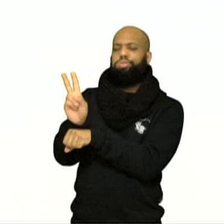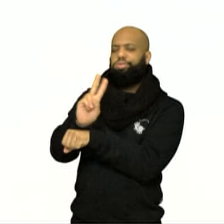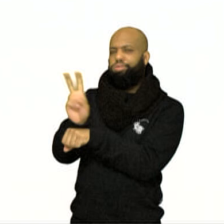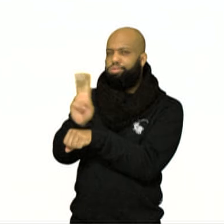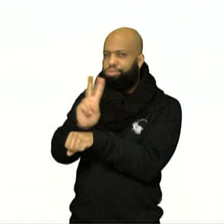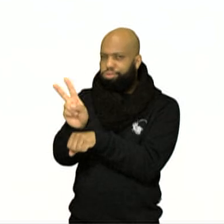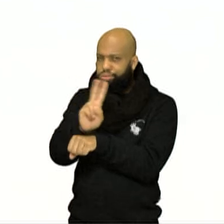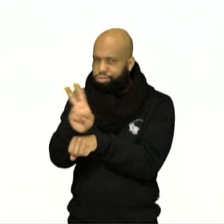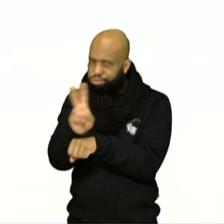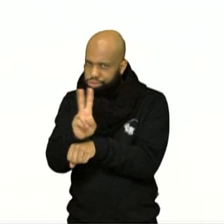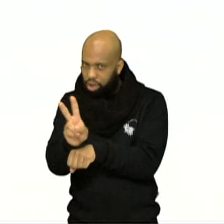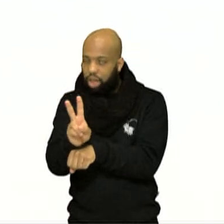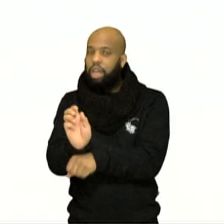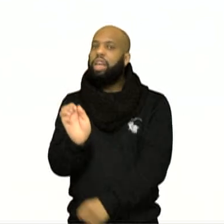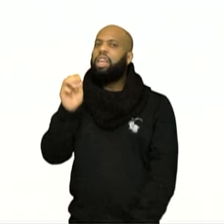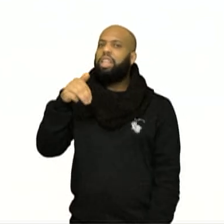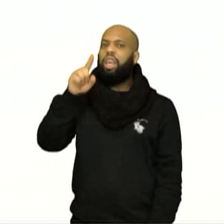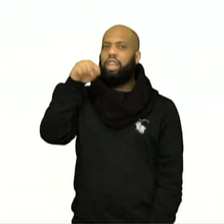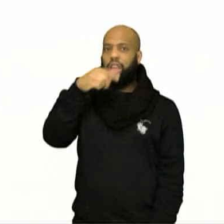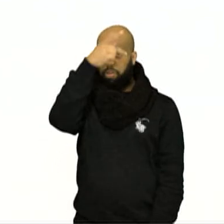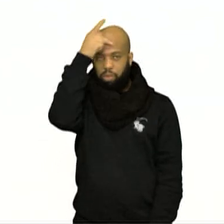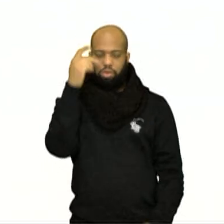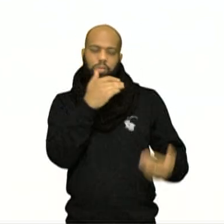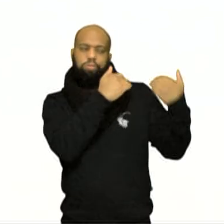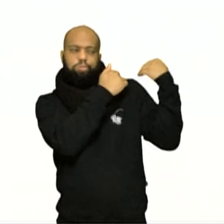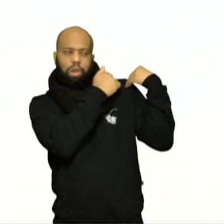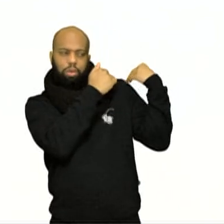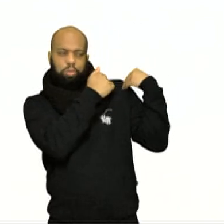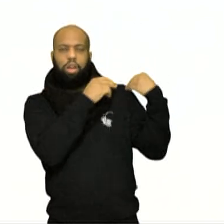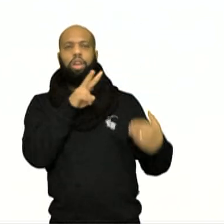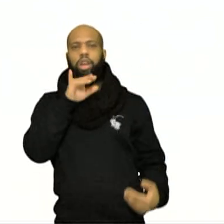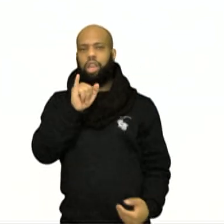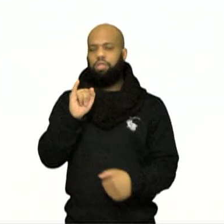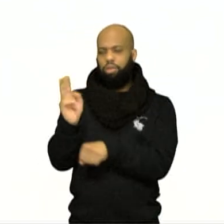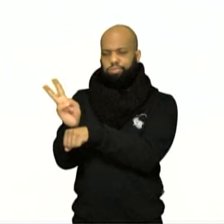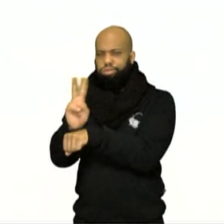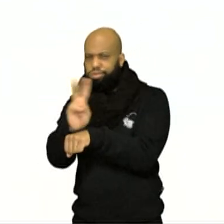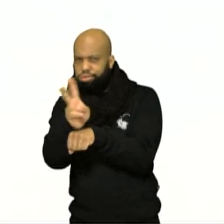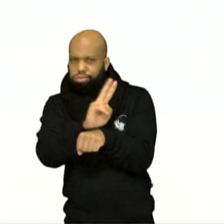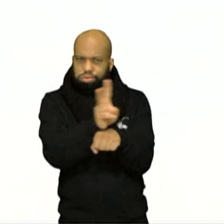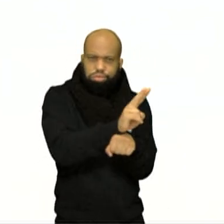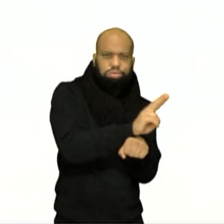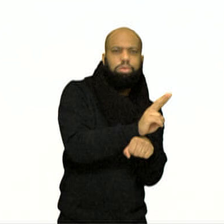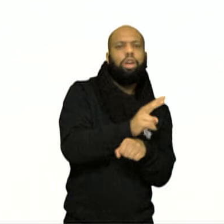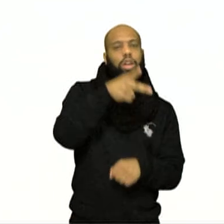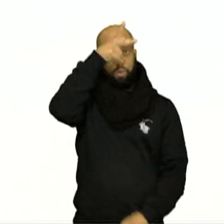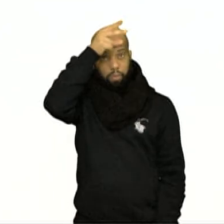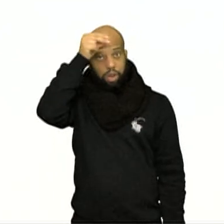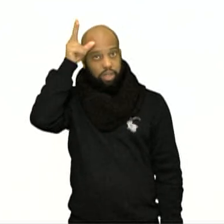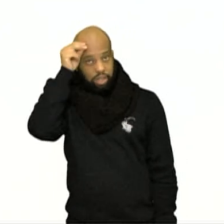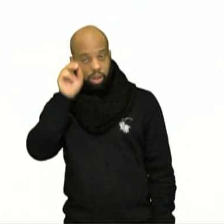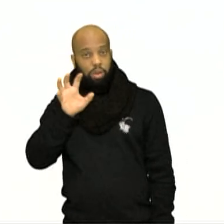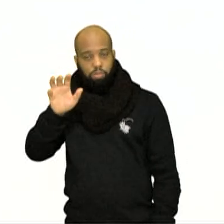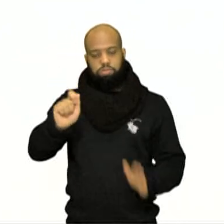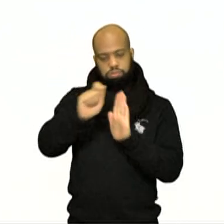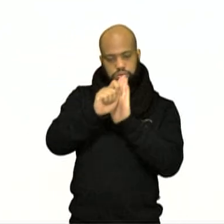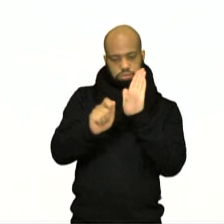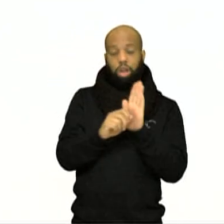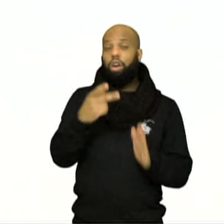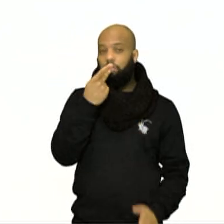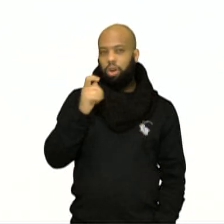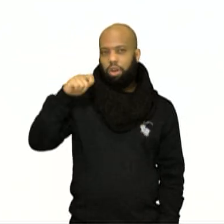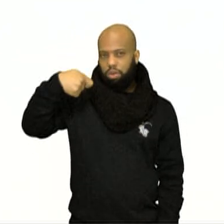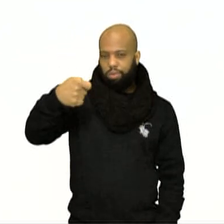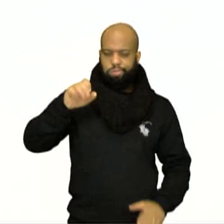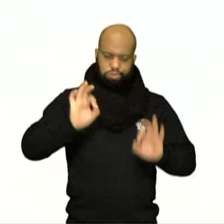do município. Quem fica orientado e determinado a fiscalizar o município? Então, esse artigo trata da